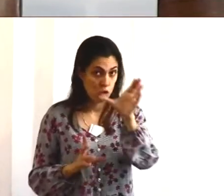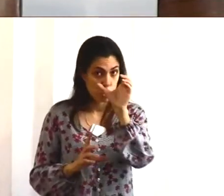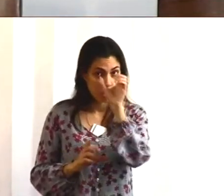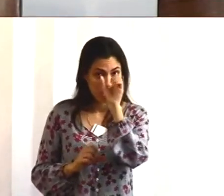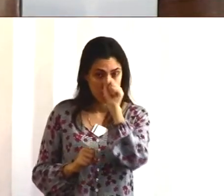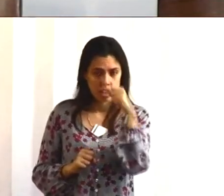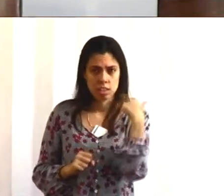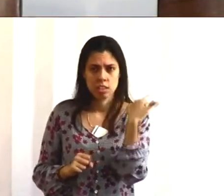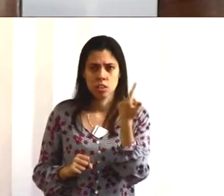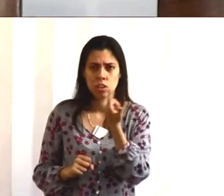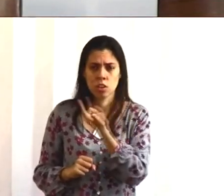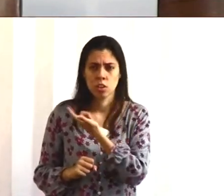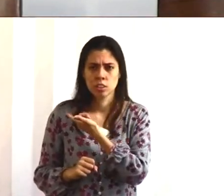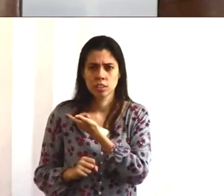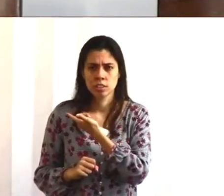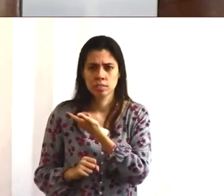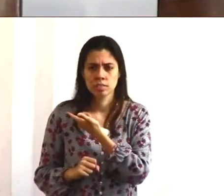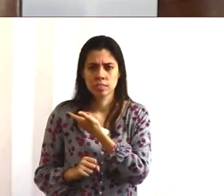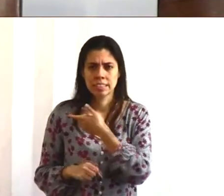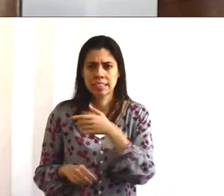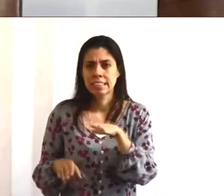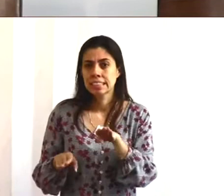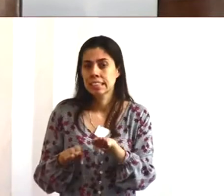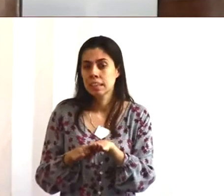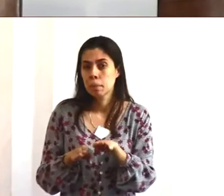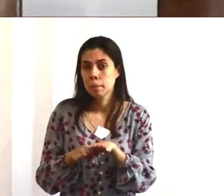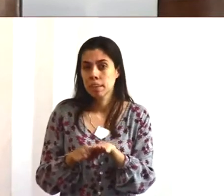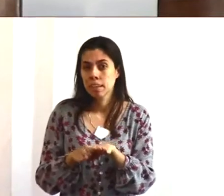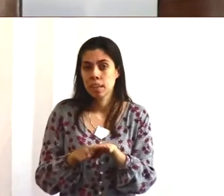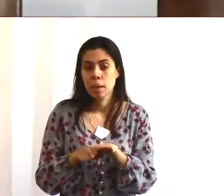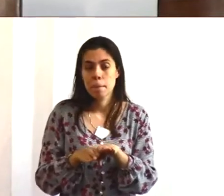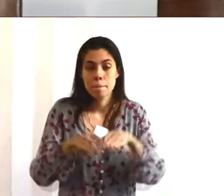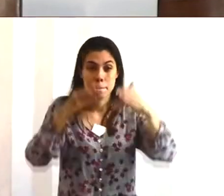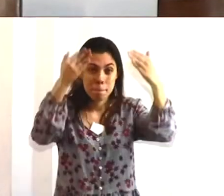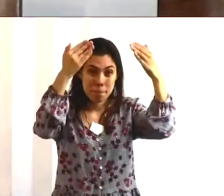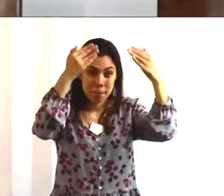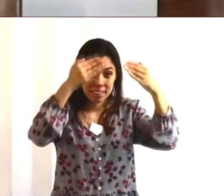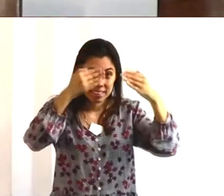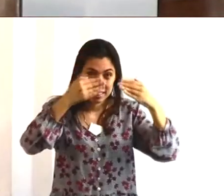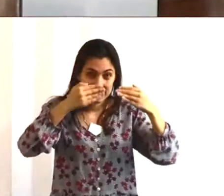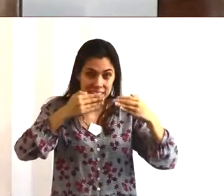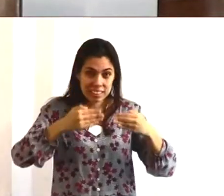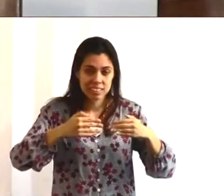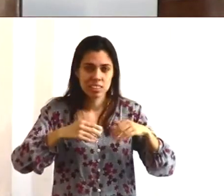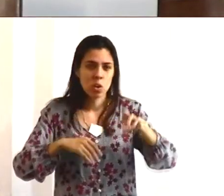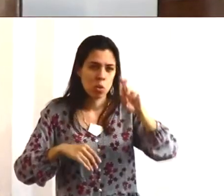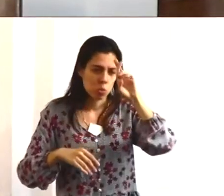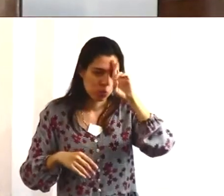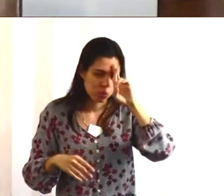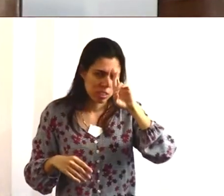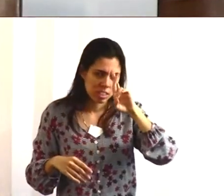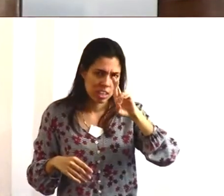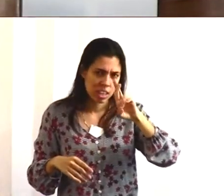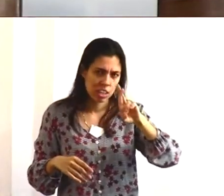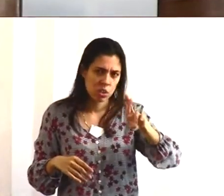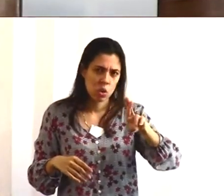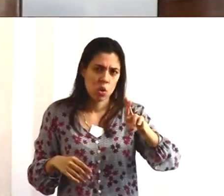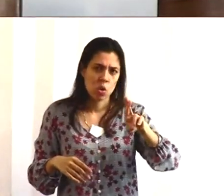fortaleza, o Senhor é aquele que está conosco. O Senhor dos exércitos está conosco, os versículos 4 e